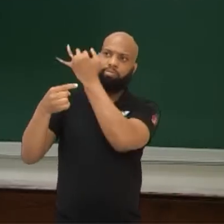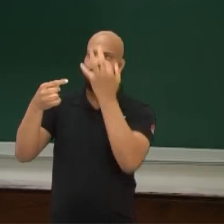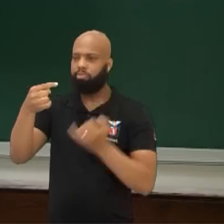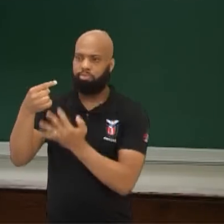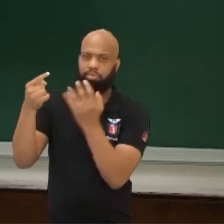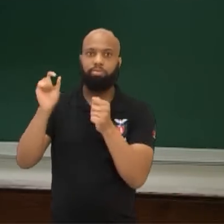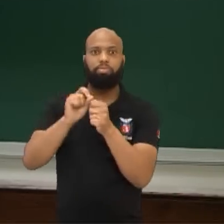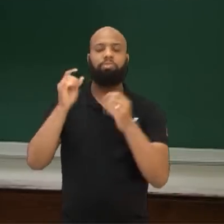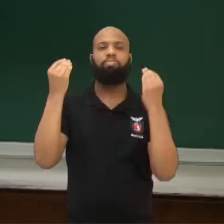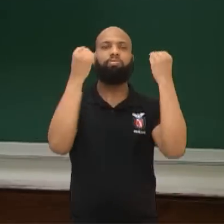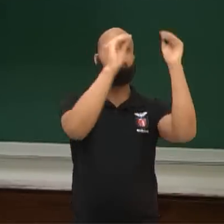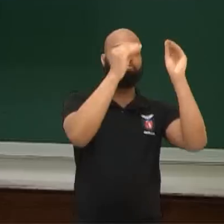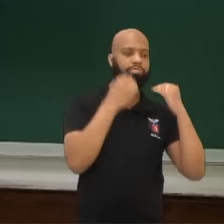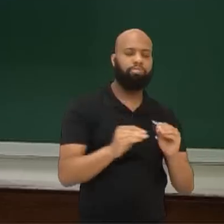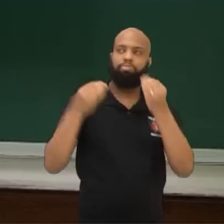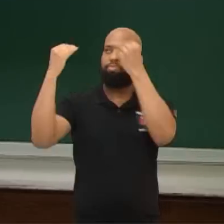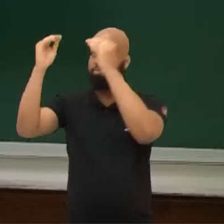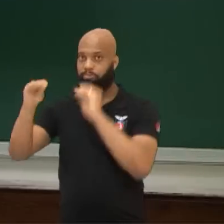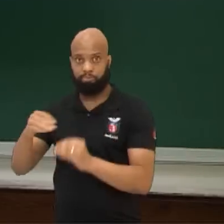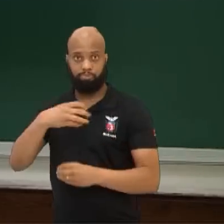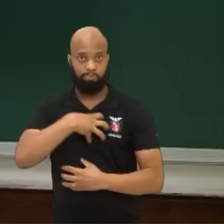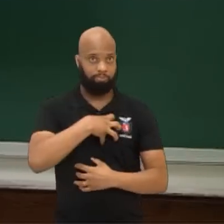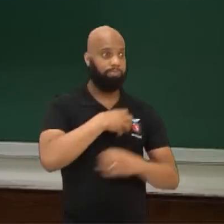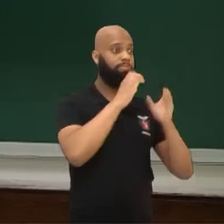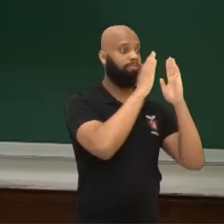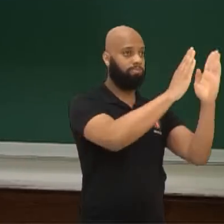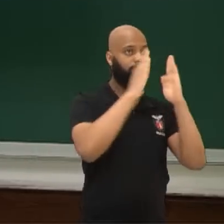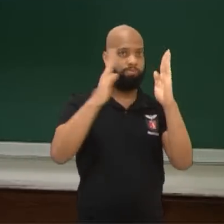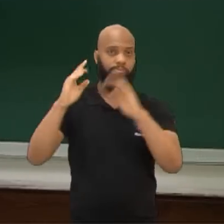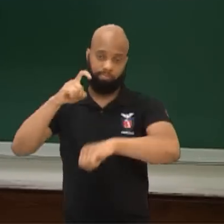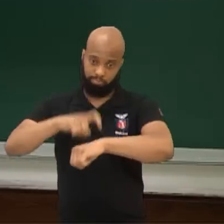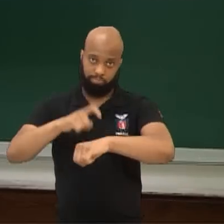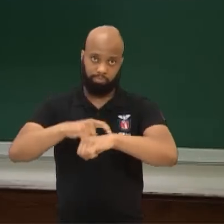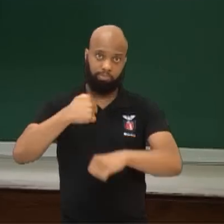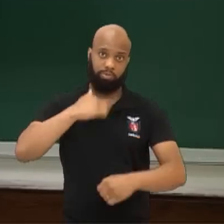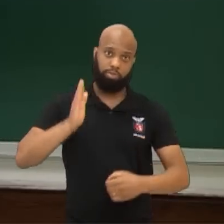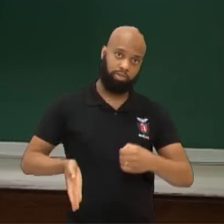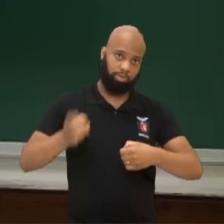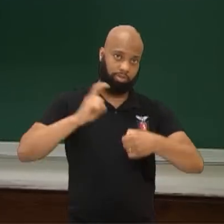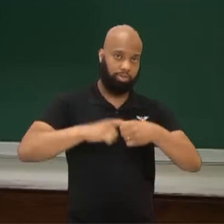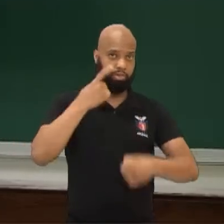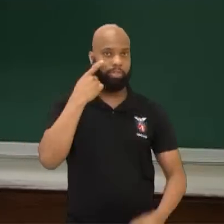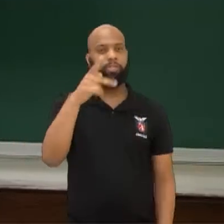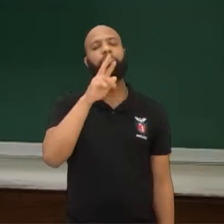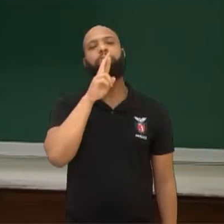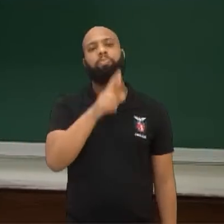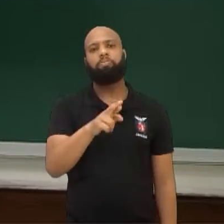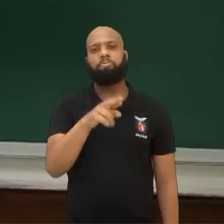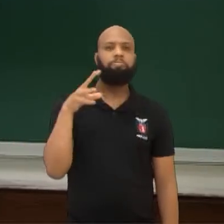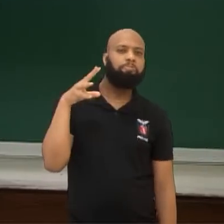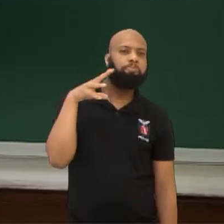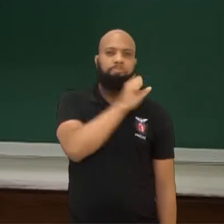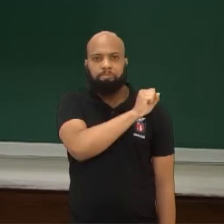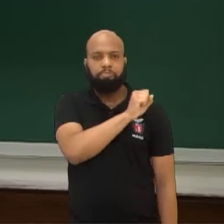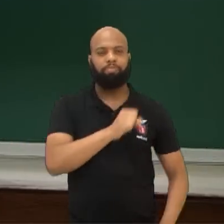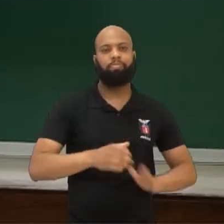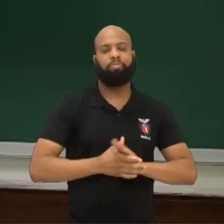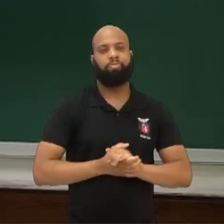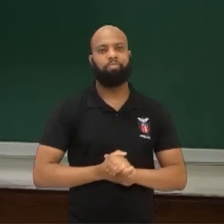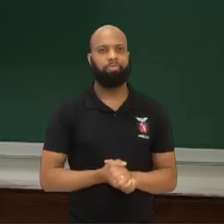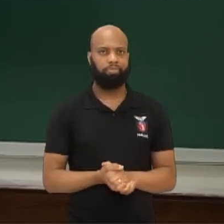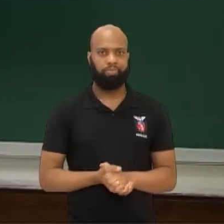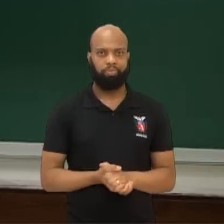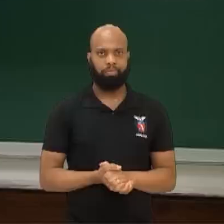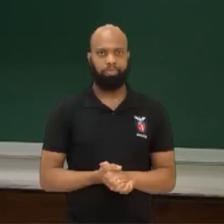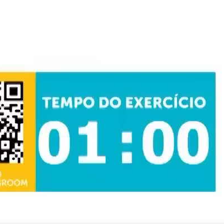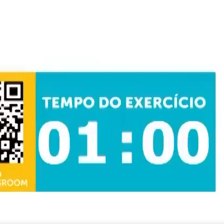e vai colocar os valores, tá? Vou te dar um minutinho, uns segundinhos, são uns minutinhos para a gente ver como é que